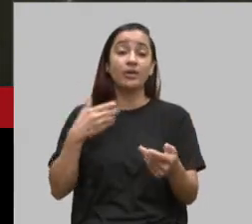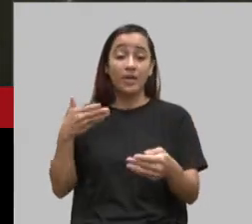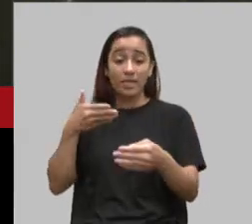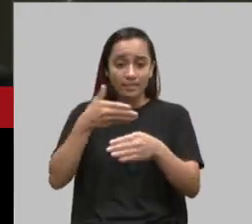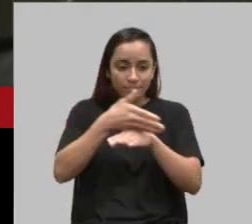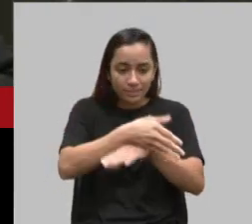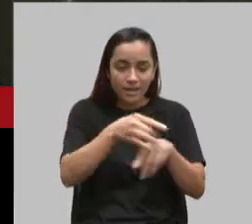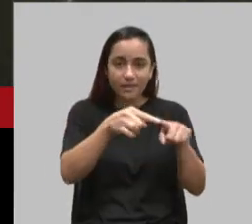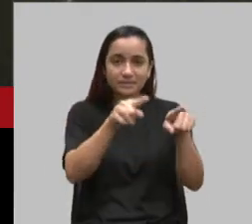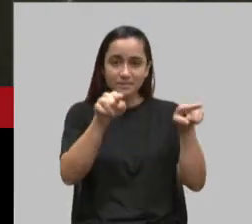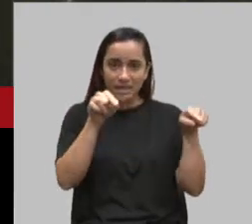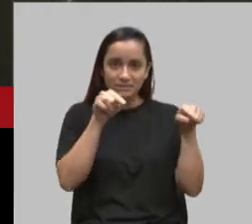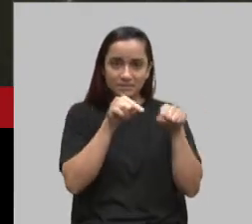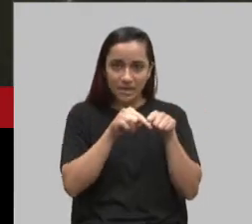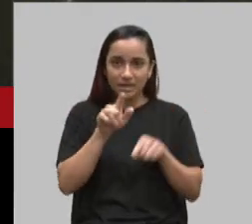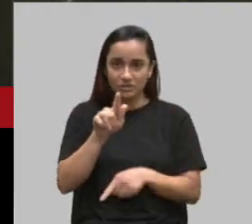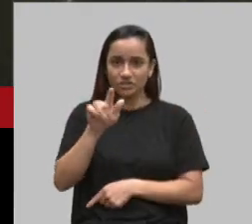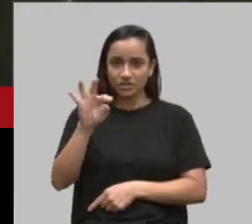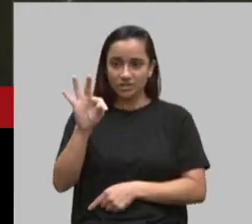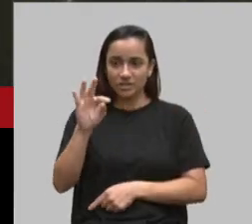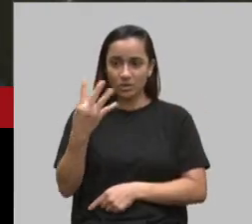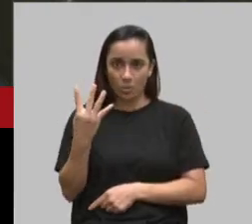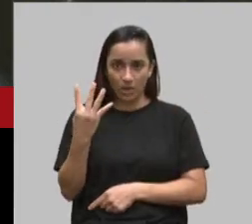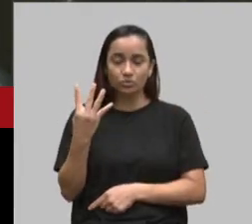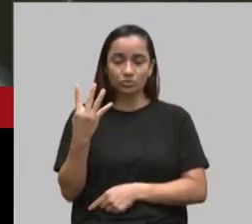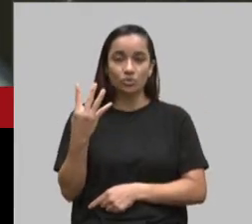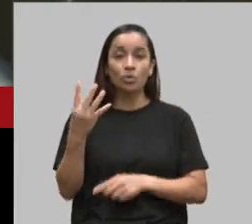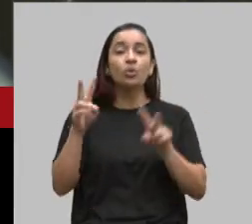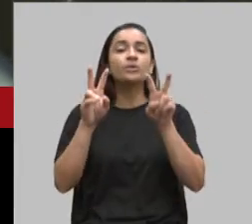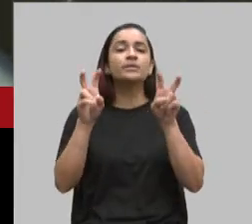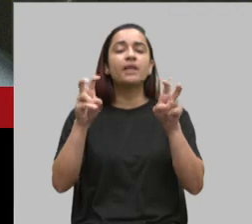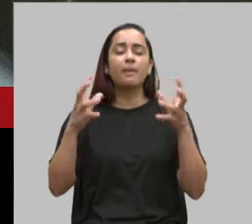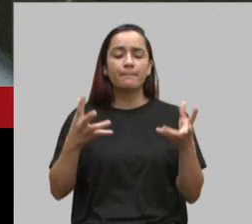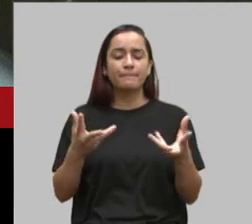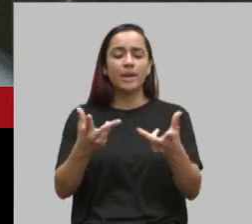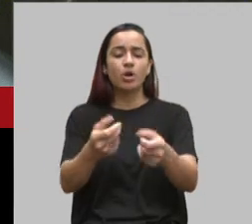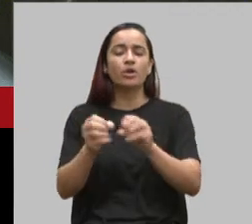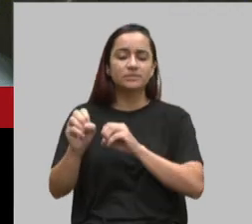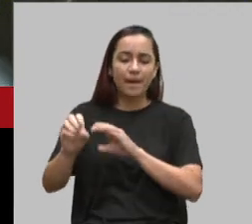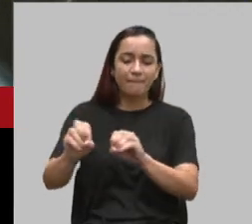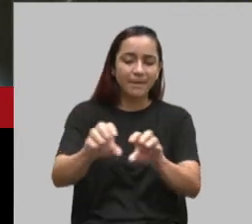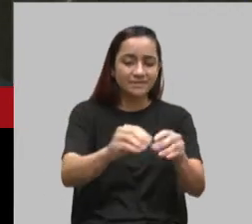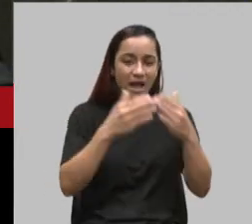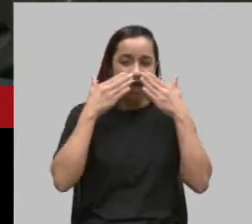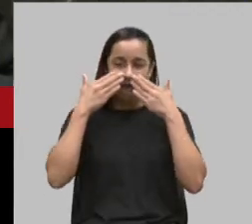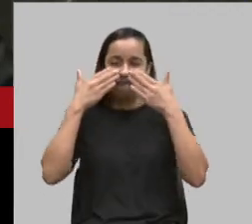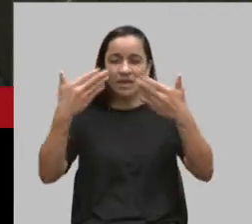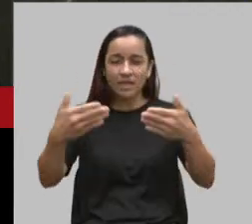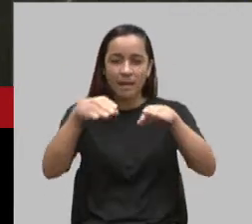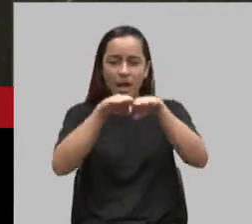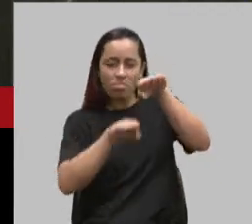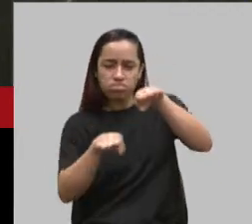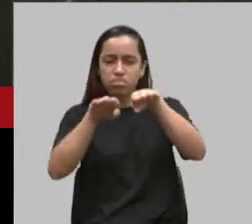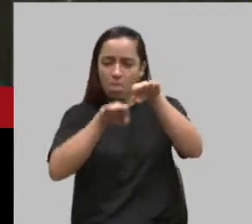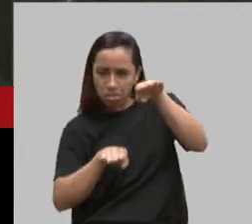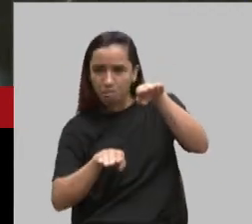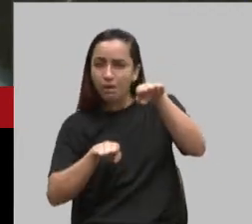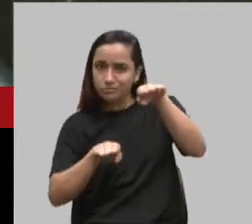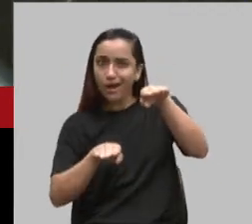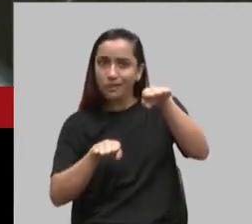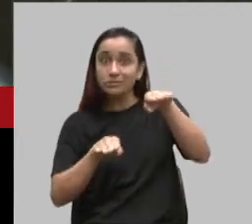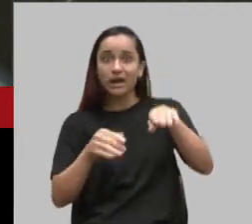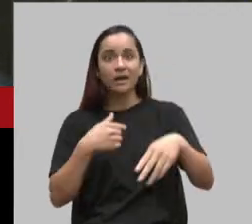meu GT quatro o tema melhorias de aprendizagem e enfrentamento das desigualdades educacionais eu fiquei